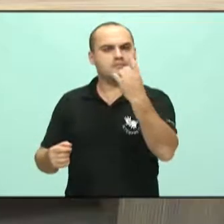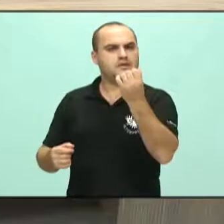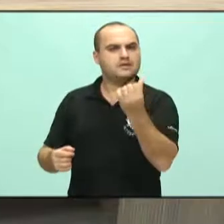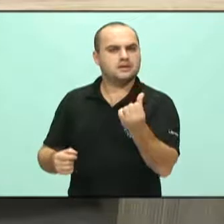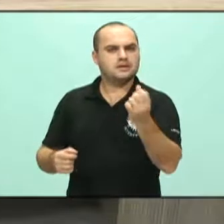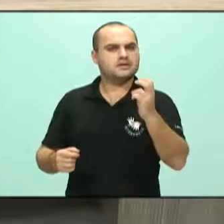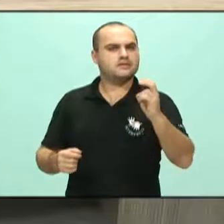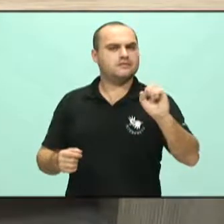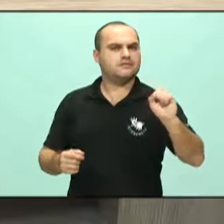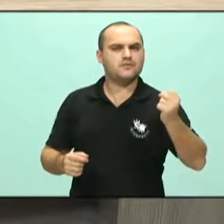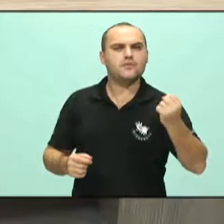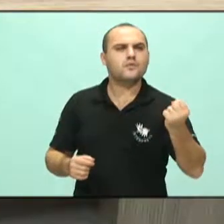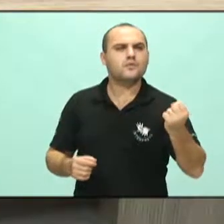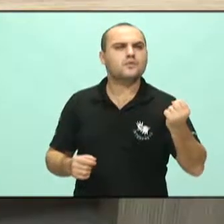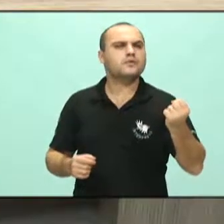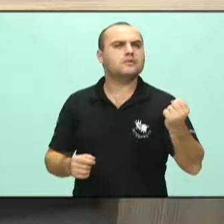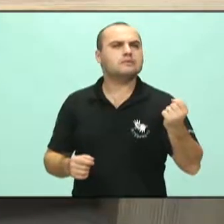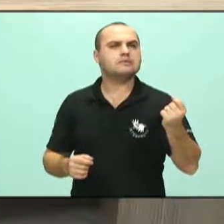1658 com